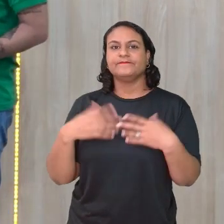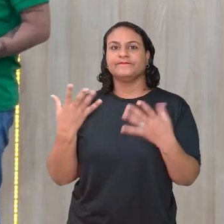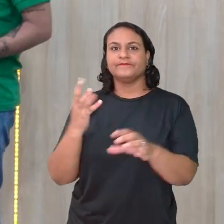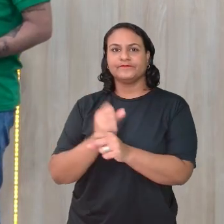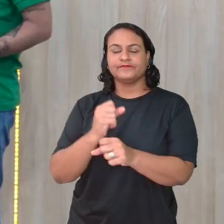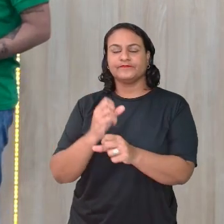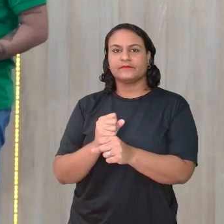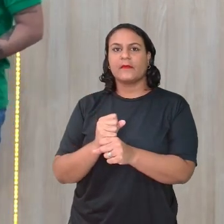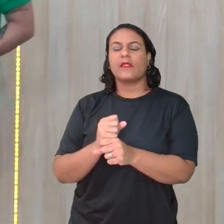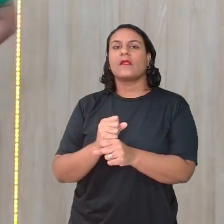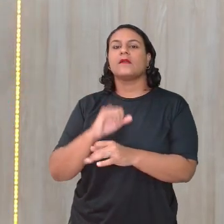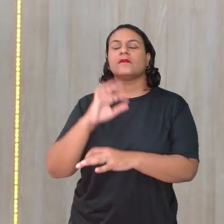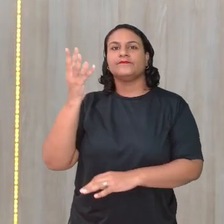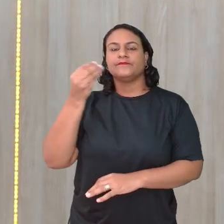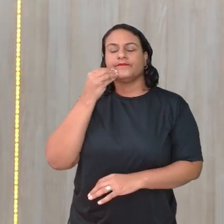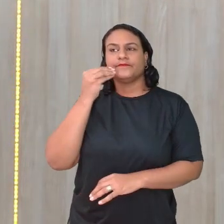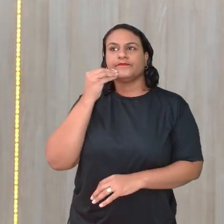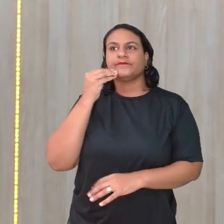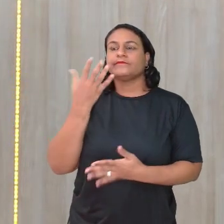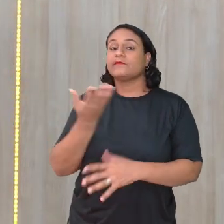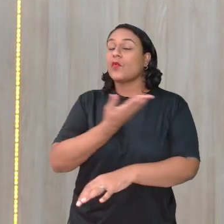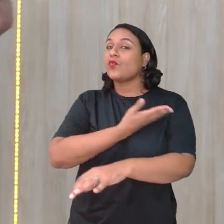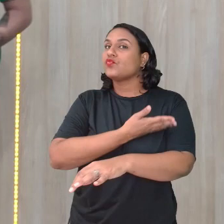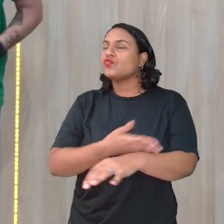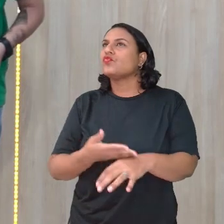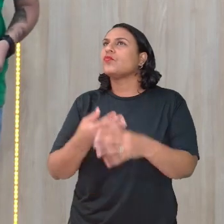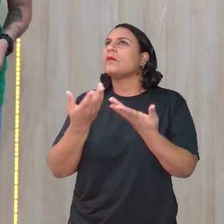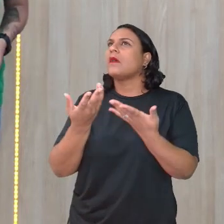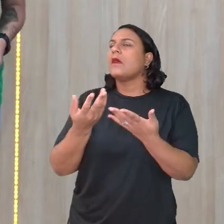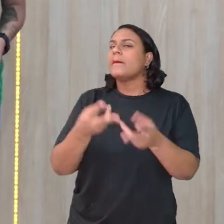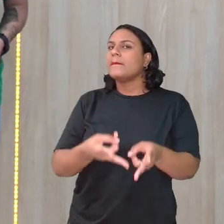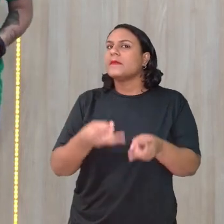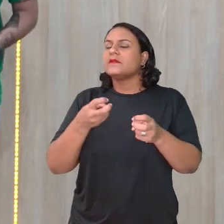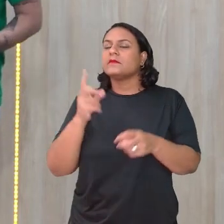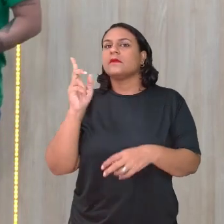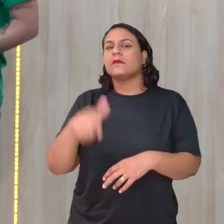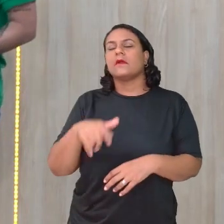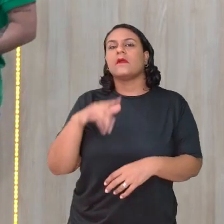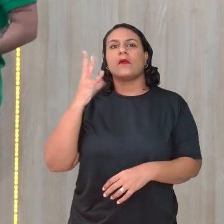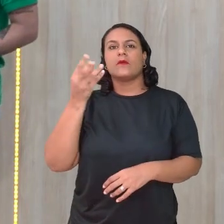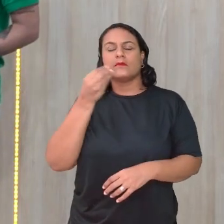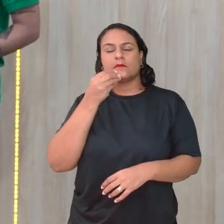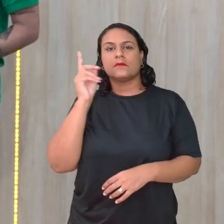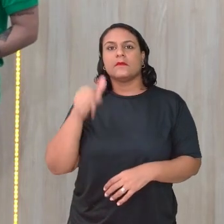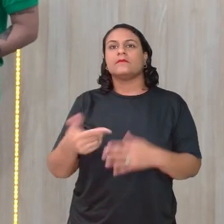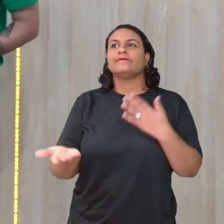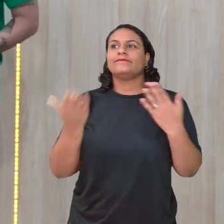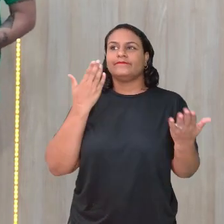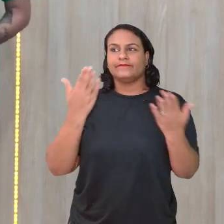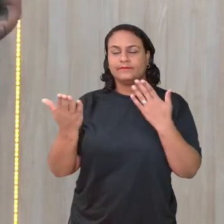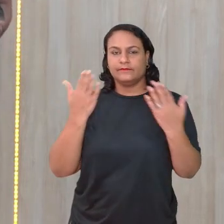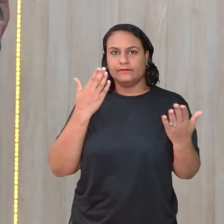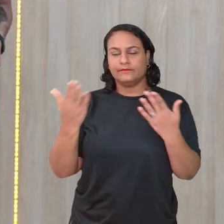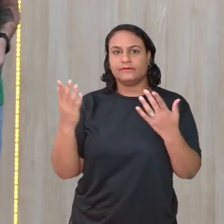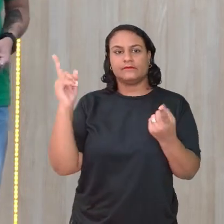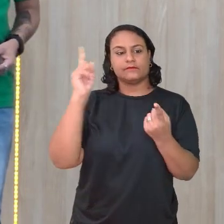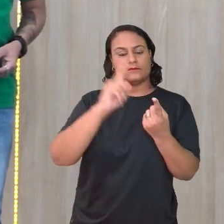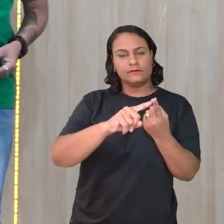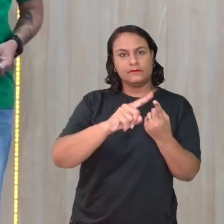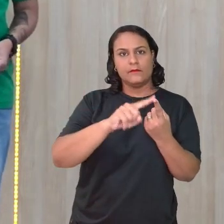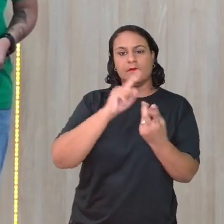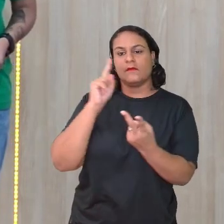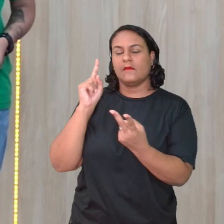da probabilidade, ou seja, o que a gente costuma dizer que é a probabilidade, é uma comparação entre